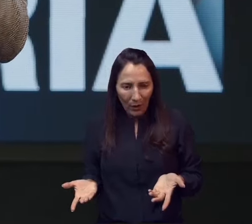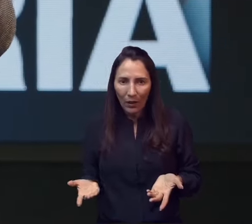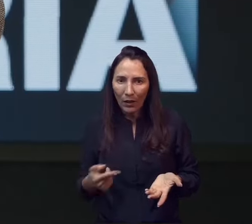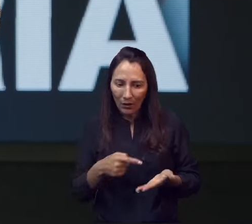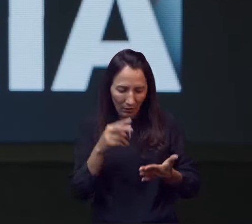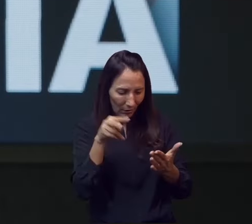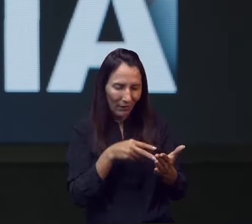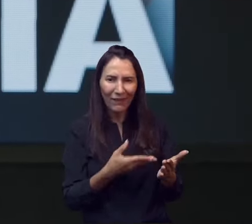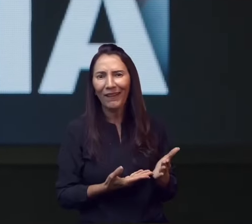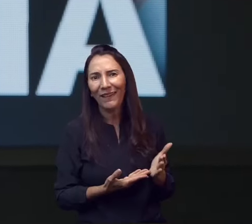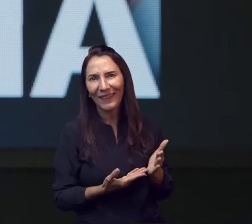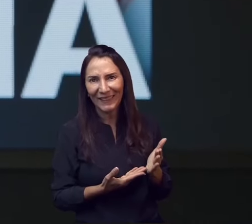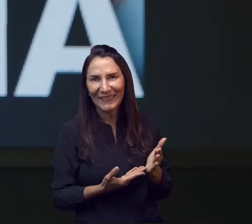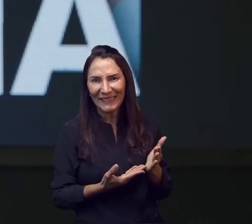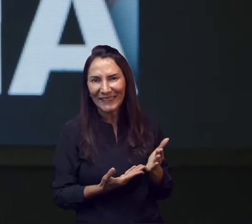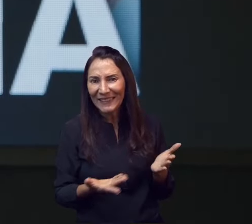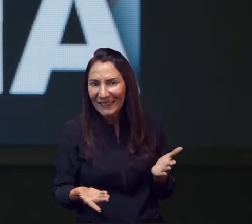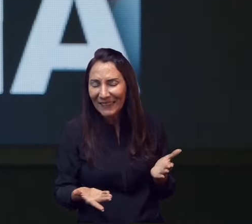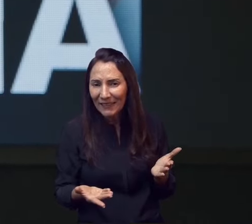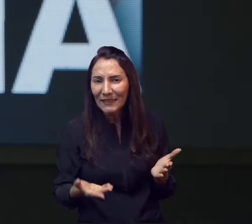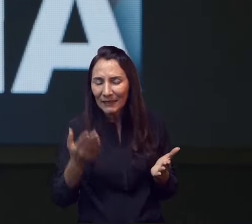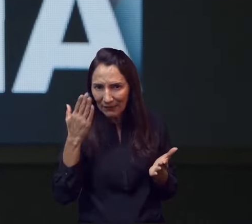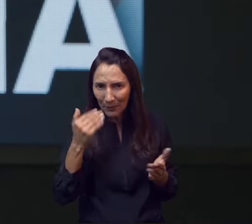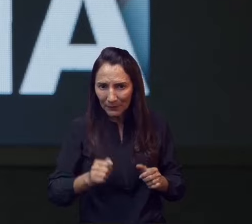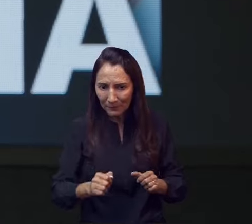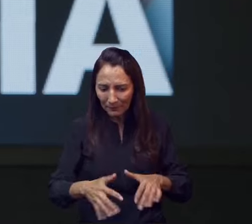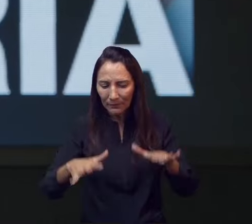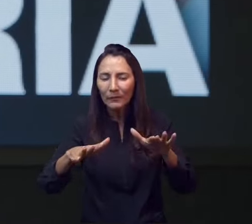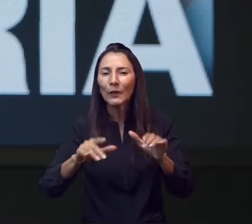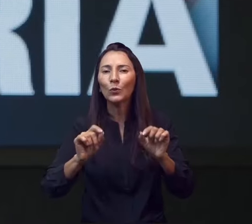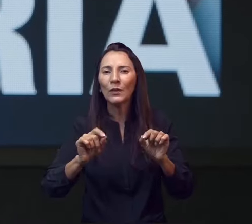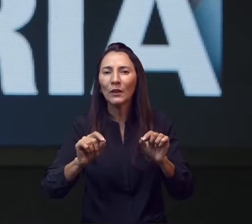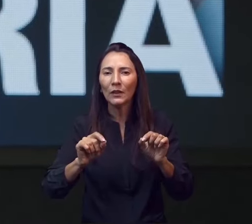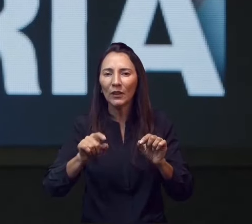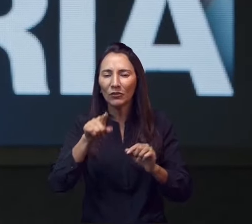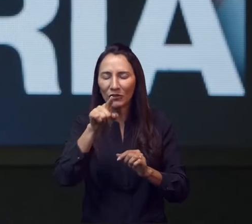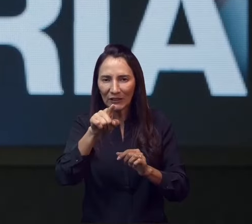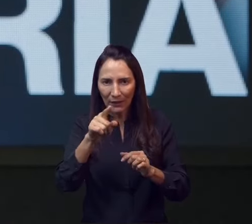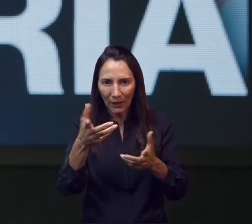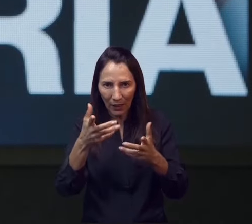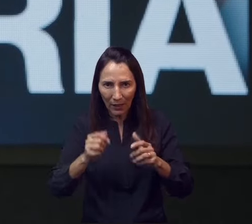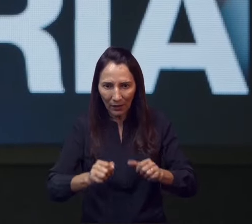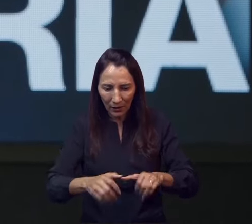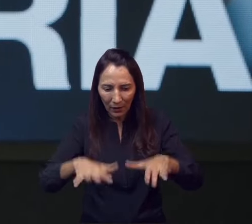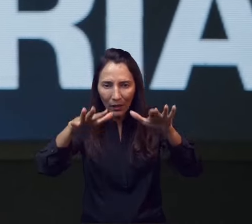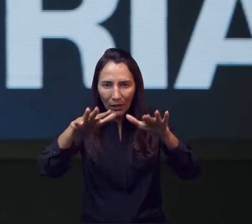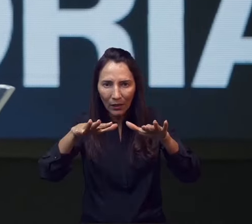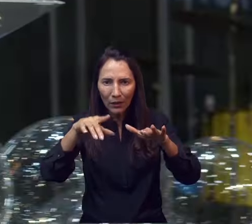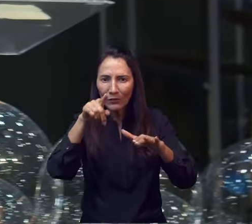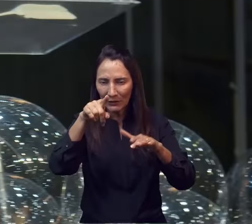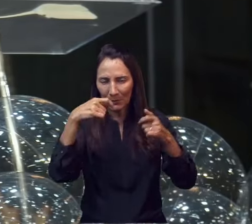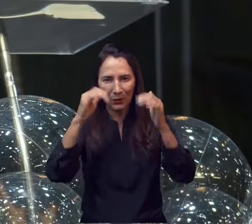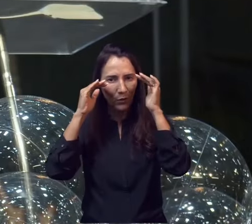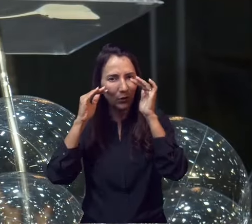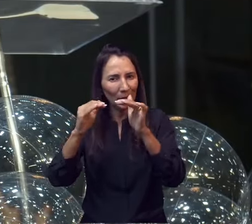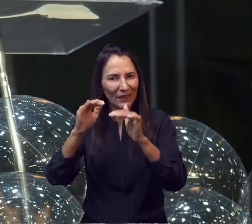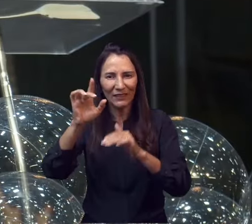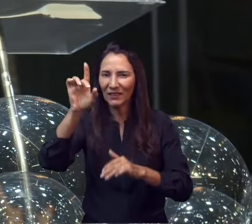meu filho prosperidade na Bíblia sabe qual é a base obediência às leis de Deus você quer ser Próspero